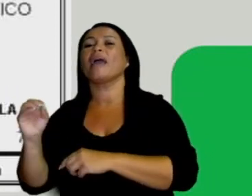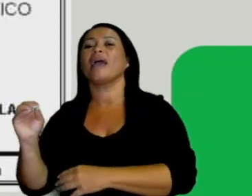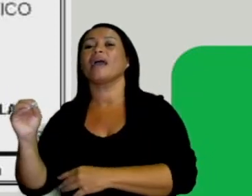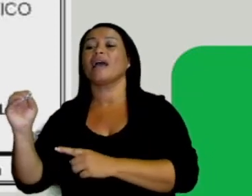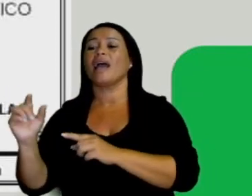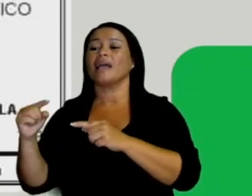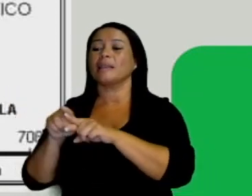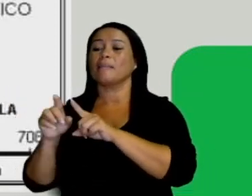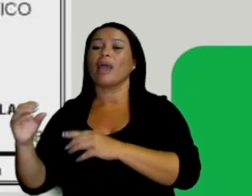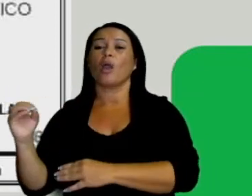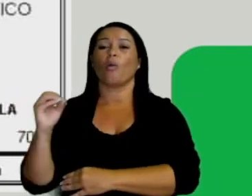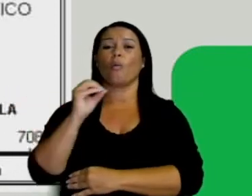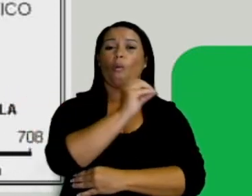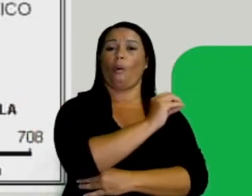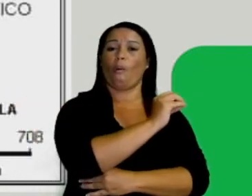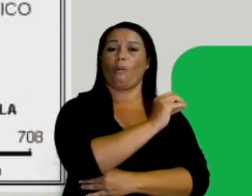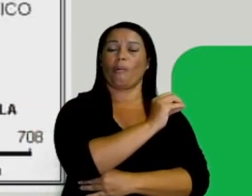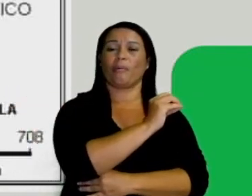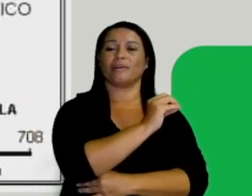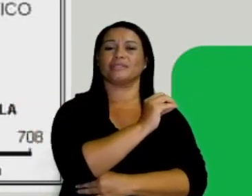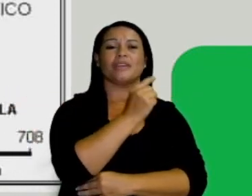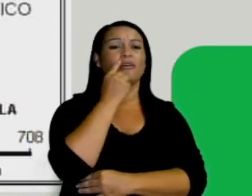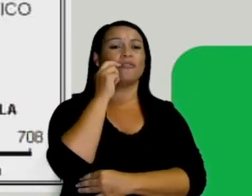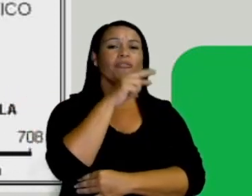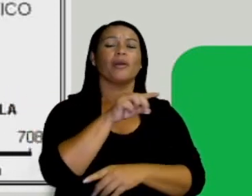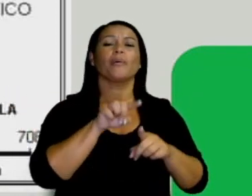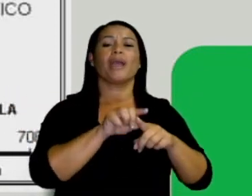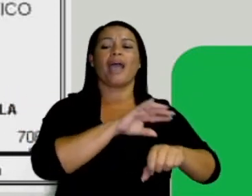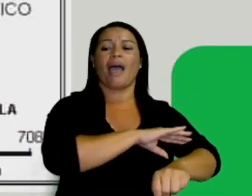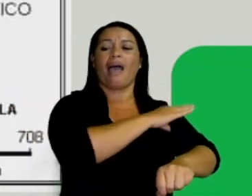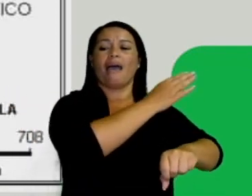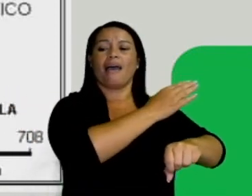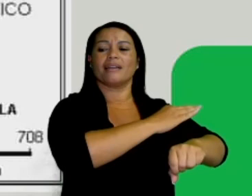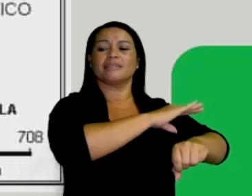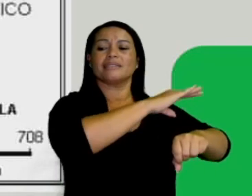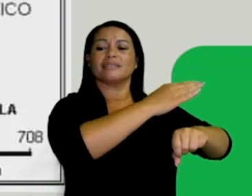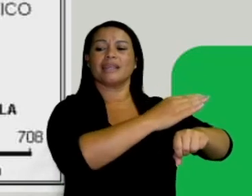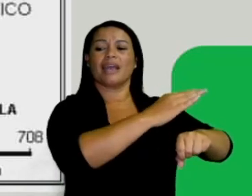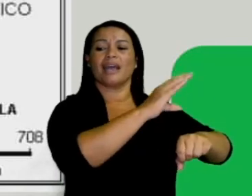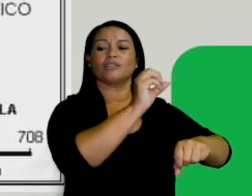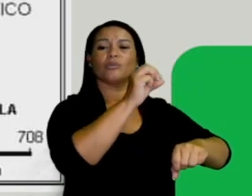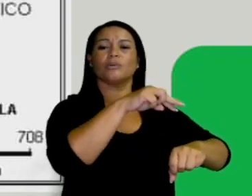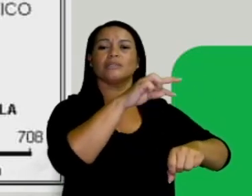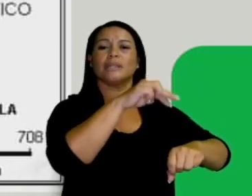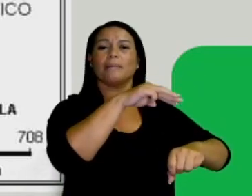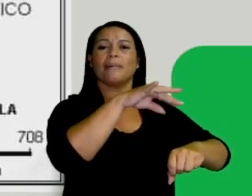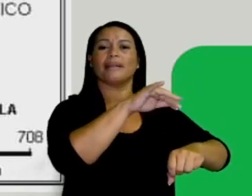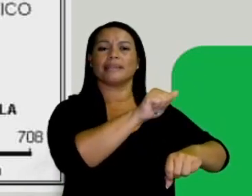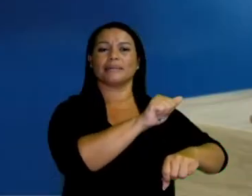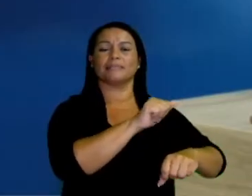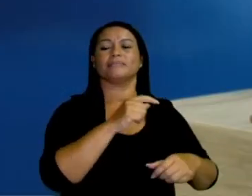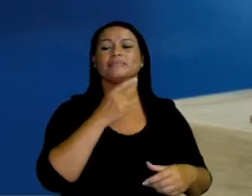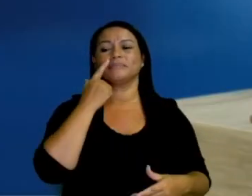a Serra do Contamana, que seria aí no Acre, que seria o ponto mais extremo para oeste, tá, pessoal?